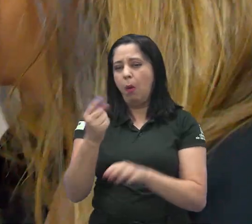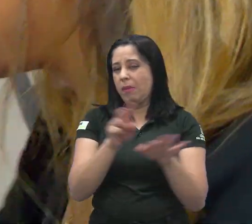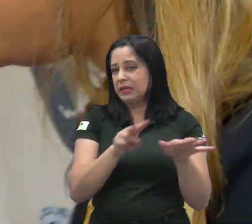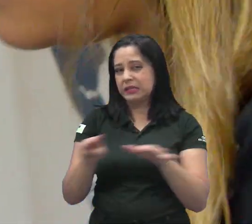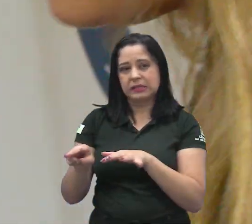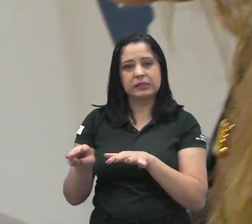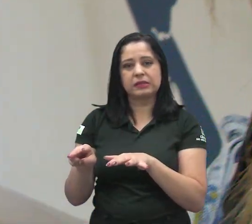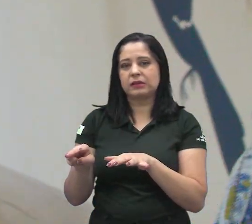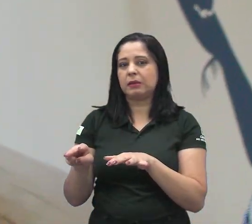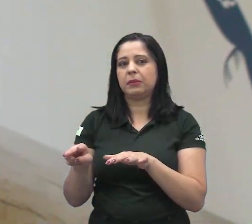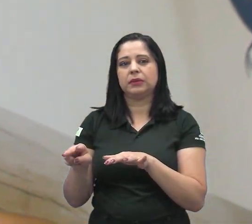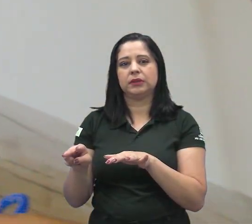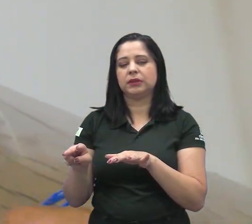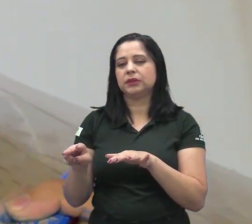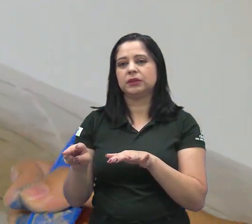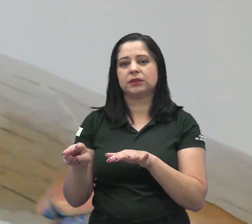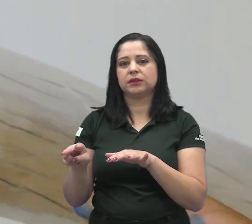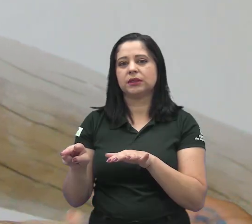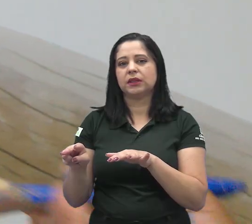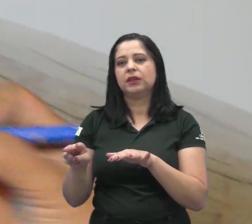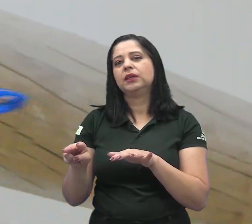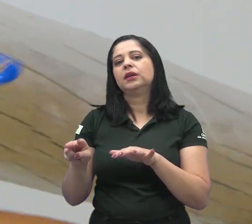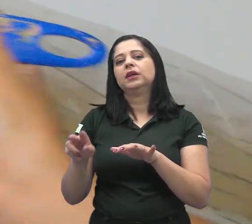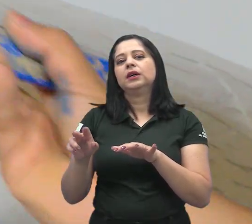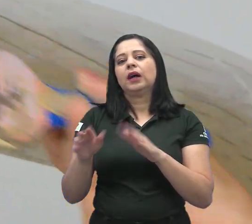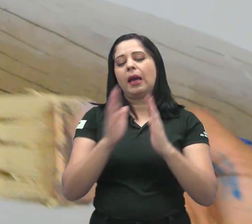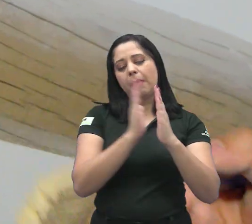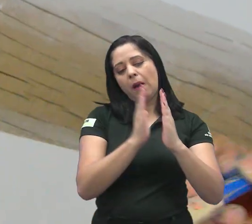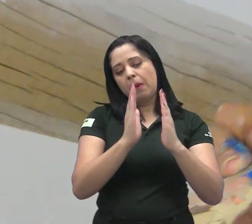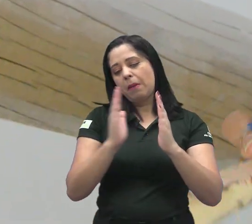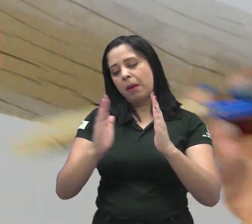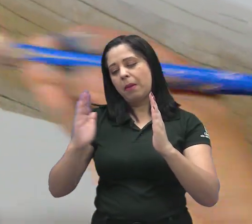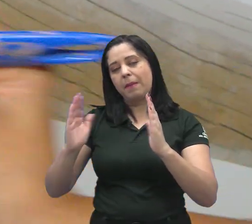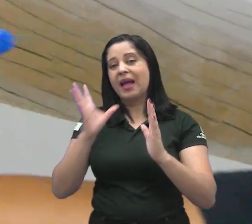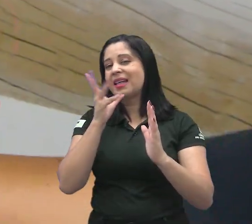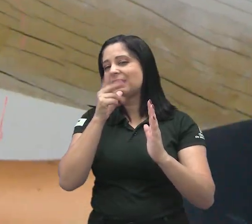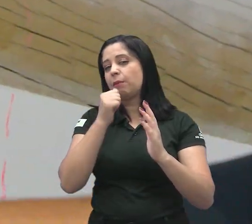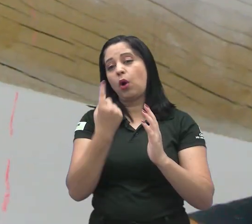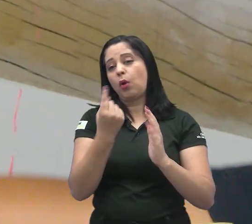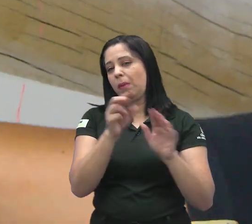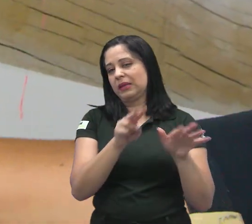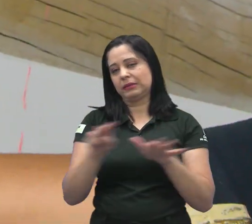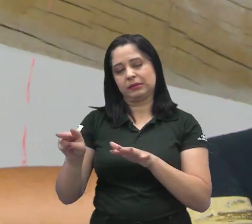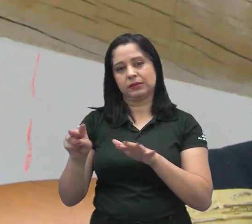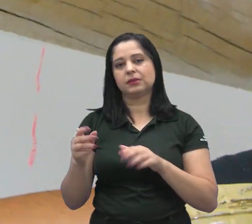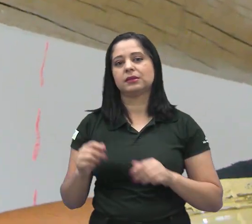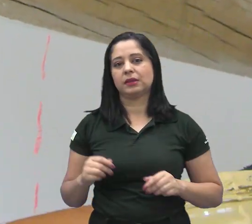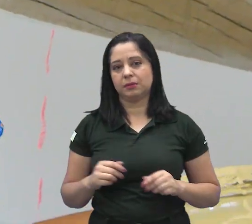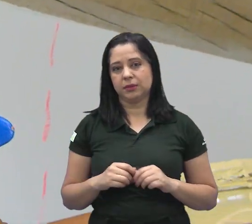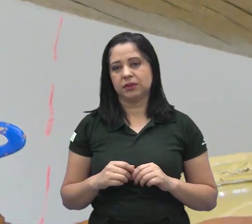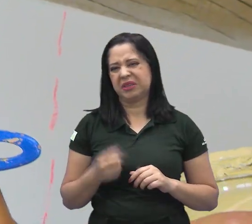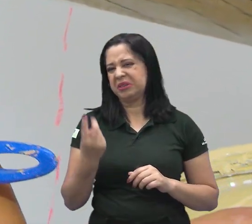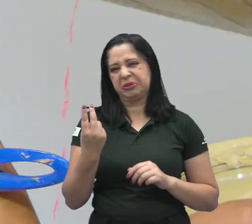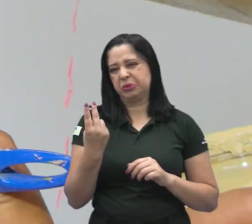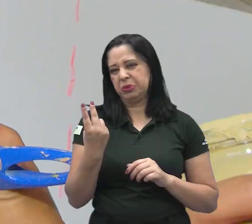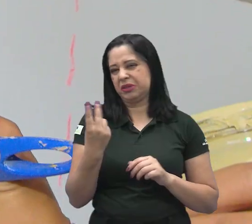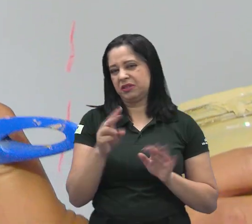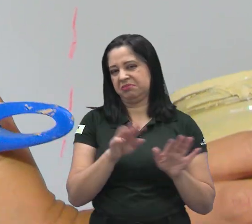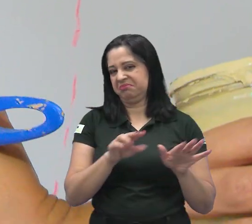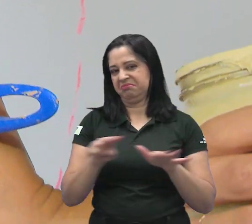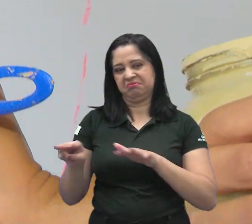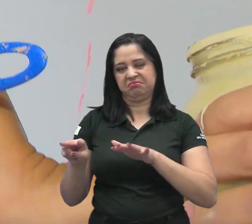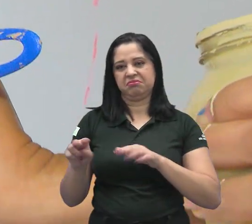ali entre o contato, concepção da ideia, projeto e execução, a gente consegue fazer essa execução 1, 2 semanas, dá